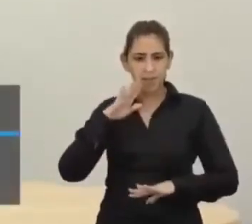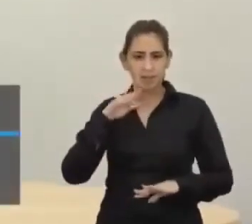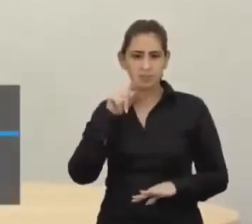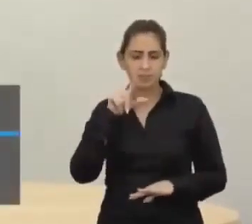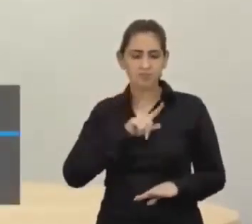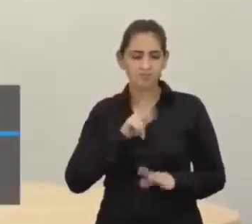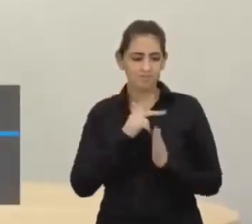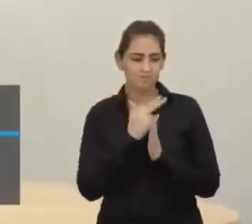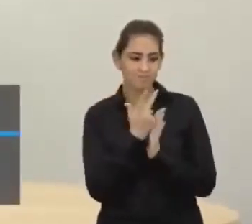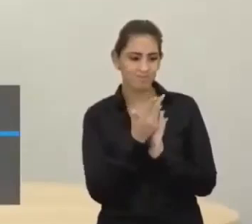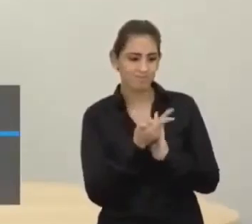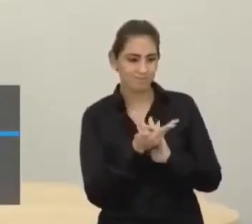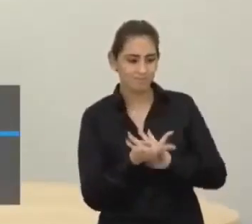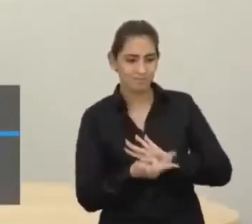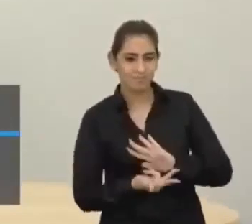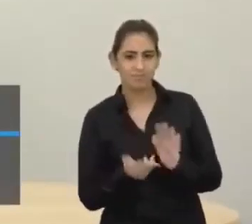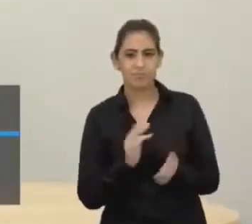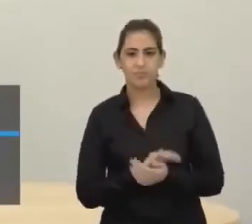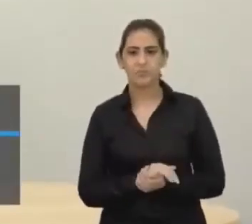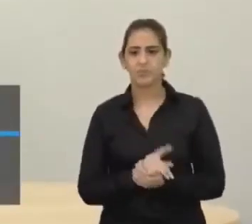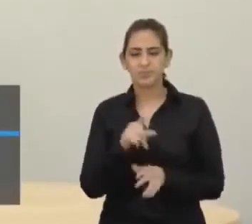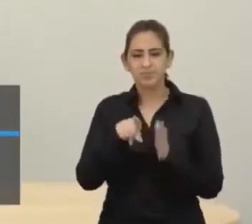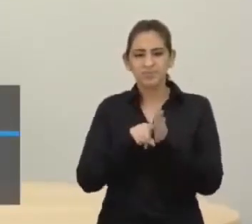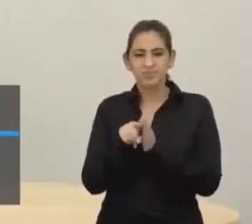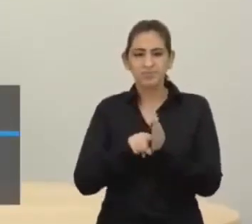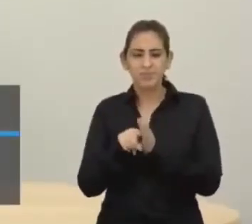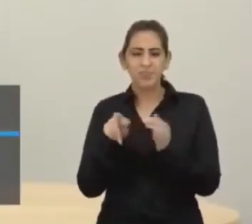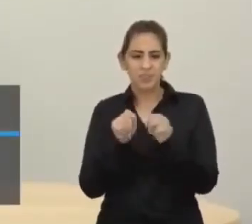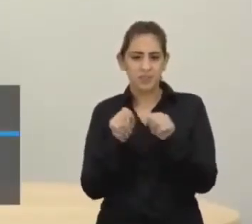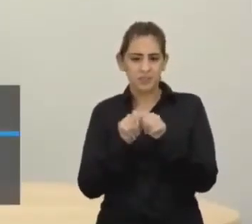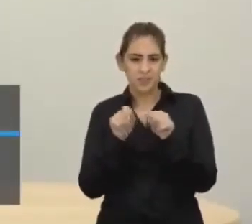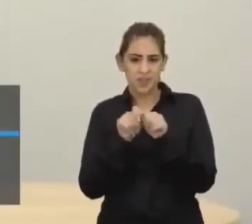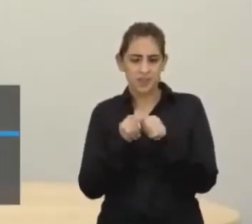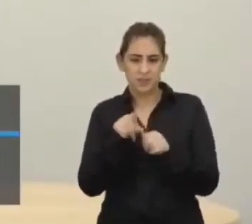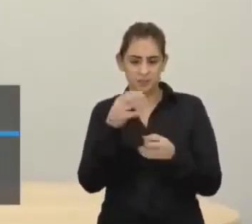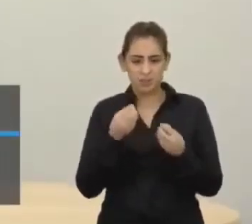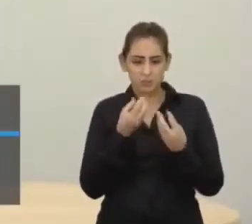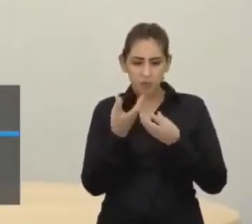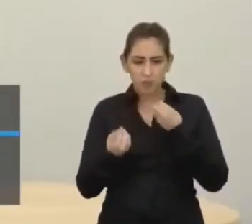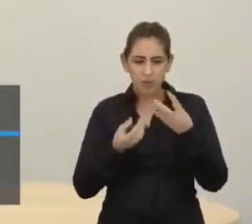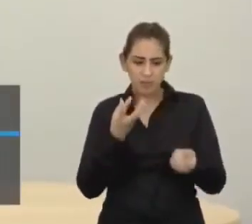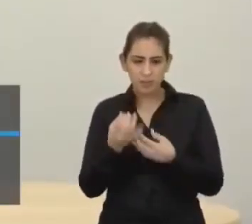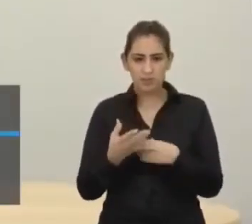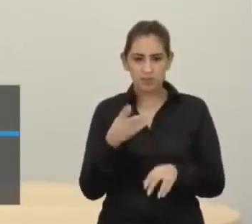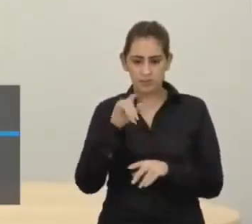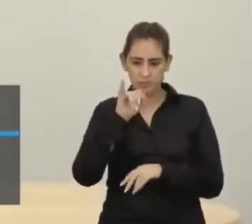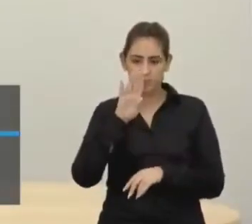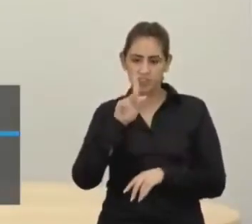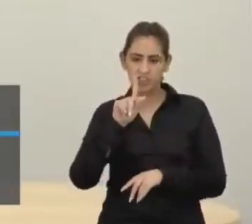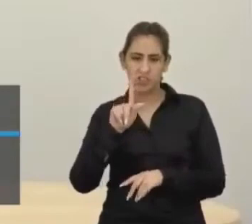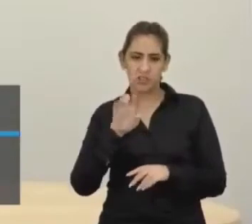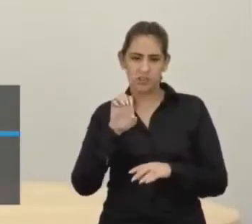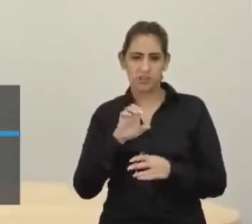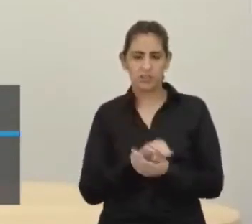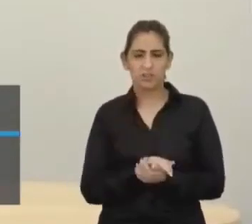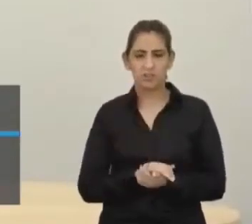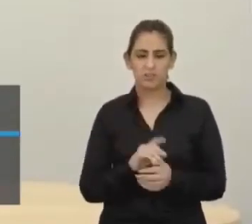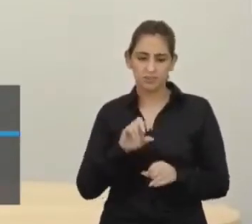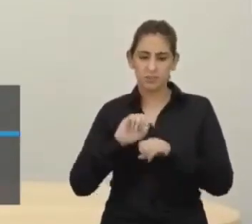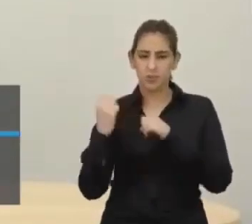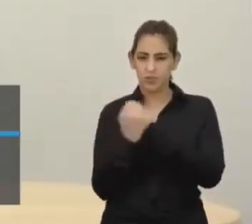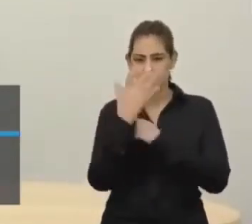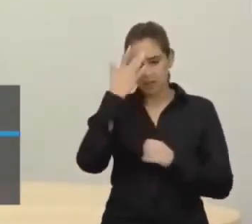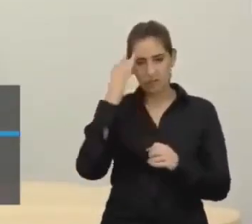desse tipo né de pesquisa que é feito desses dados que são passados aí do IBGE para a sociedade